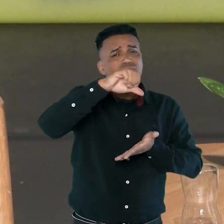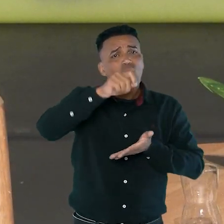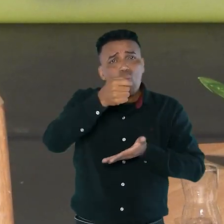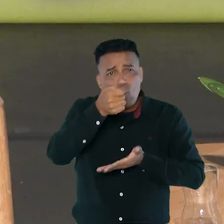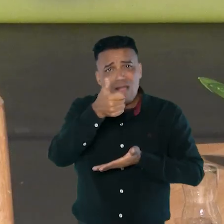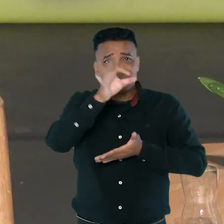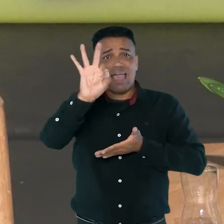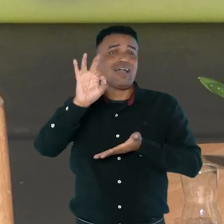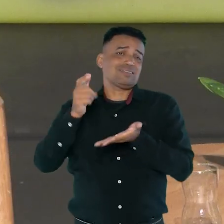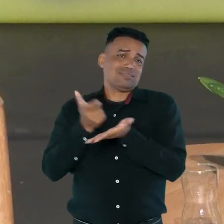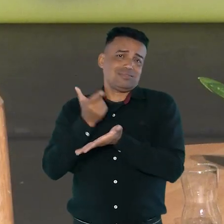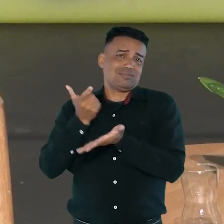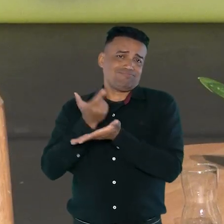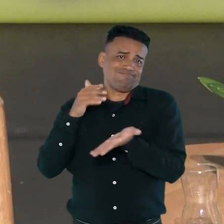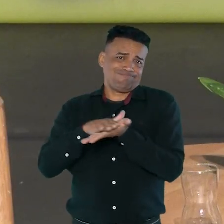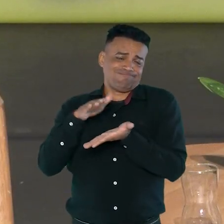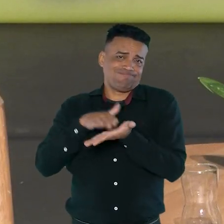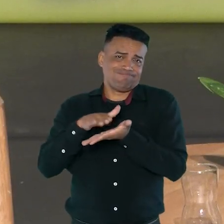10, certo?